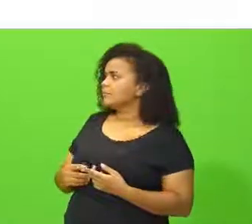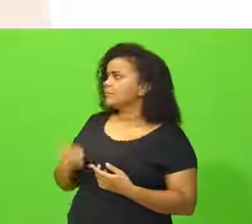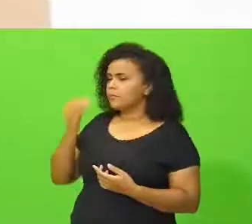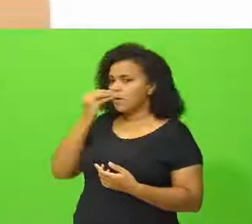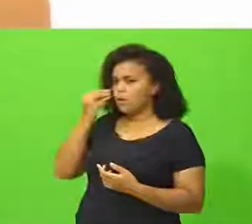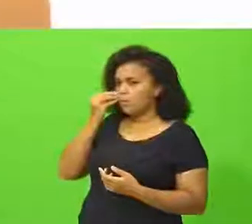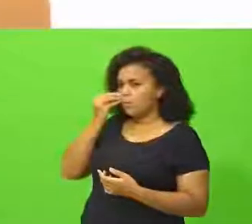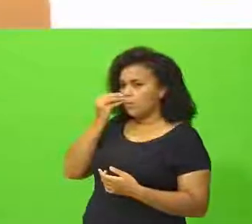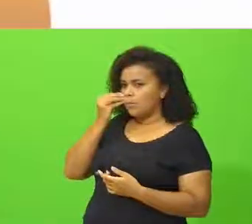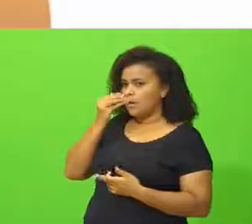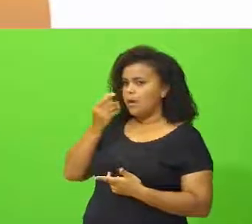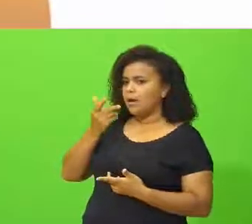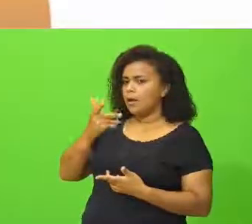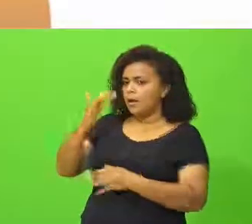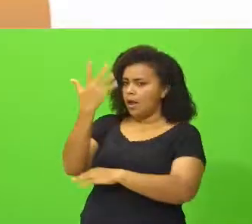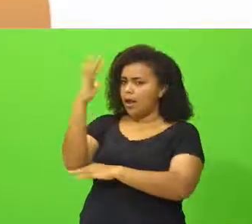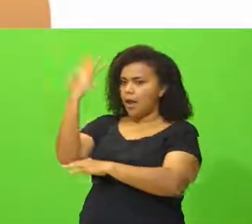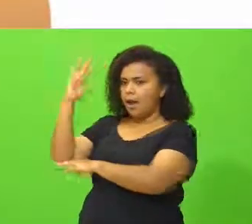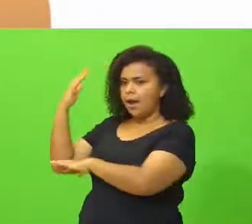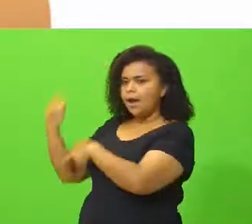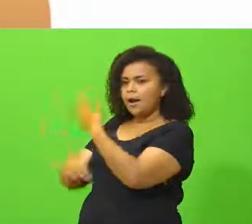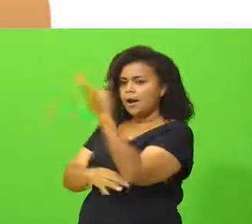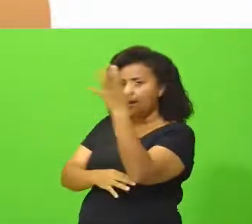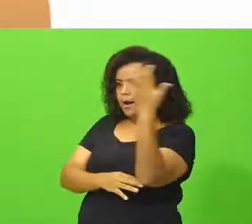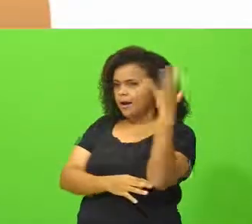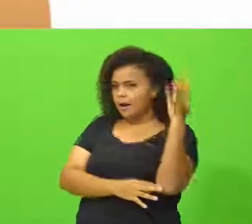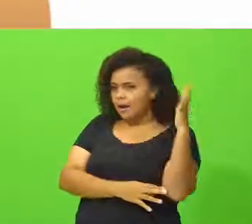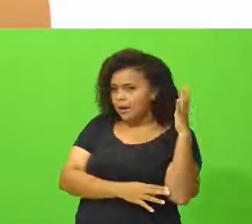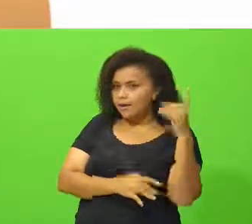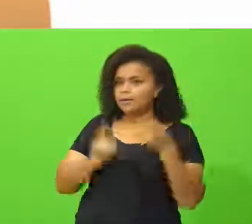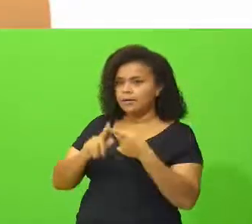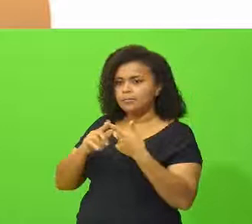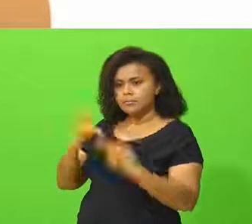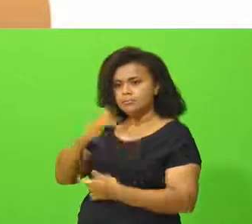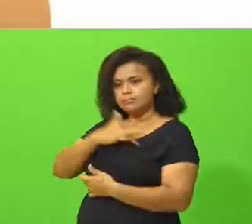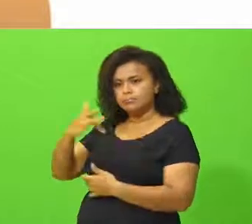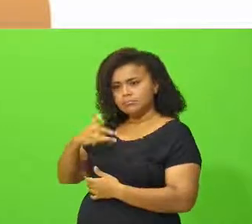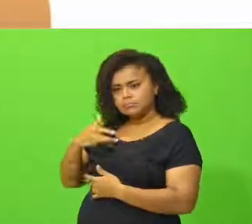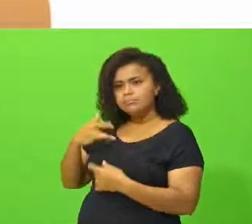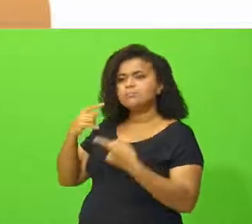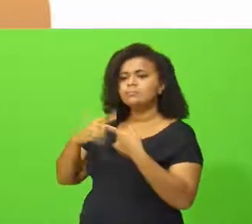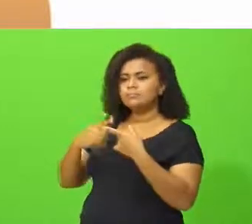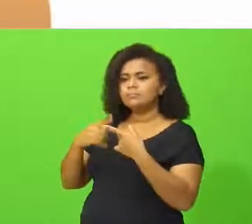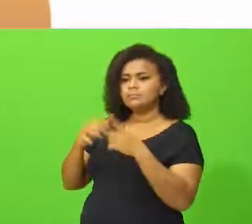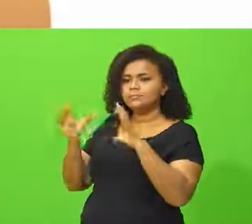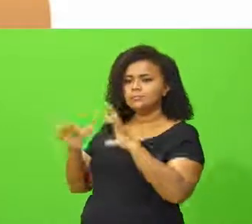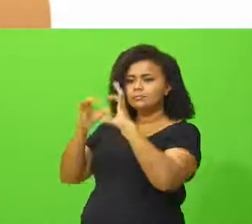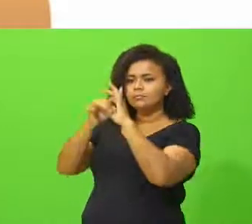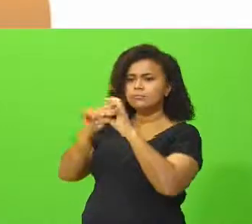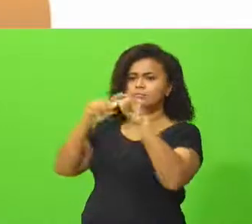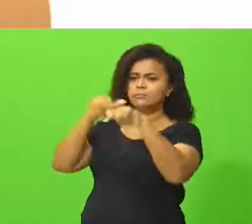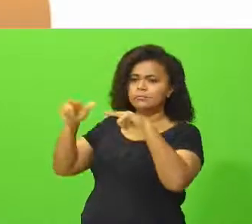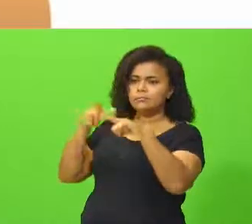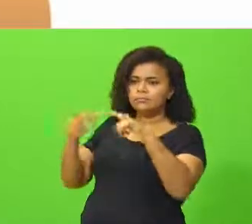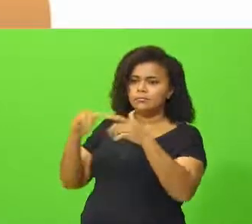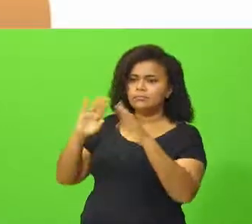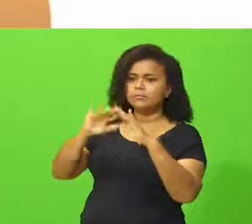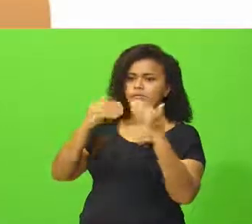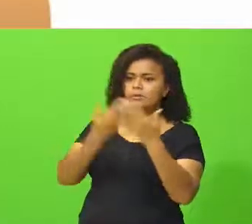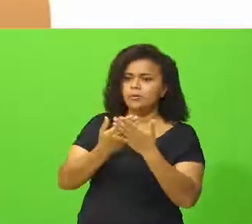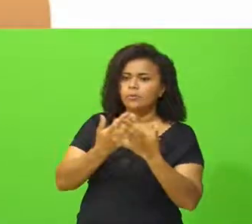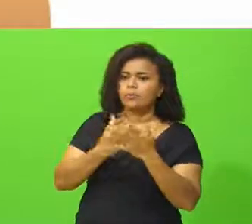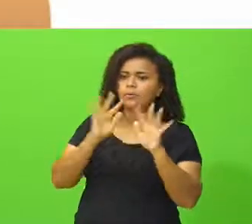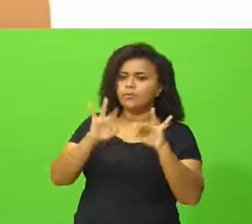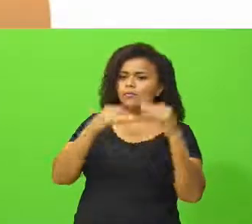percebam, vejam, o ambiente, né? Associado à questão da saúde, aí vem trabalho e educação, e lazer e a